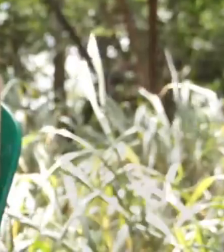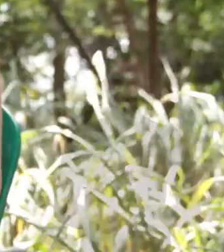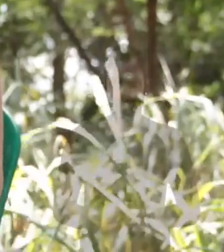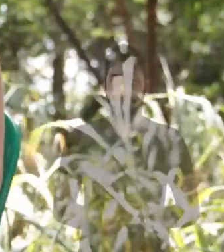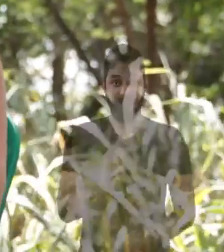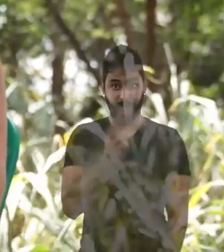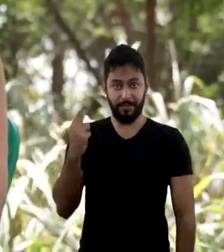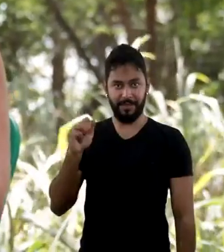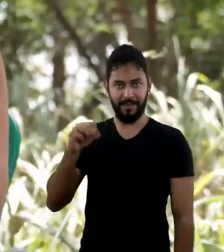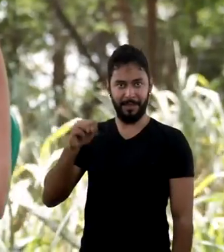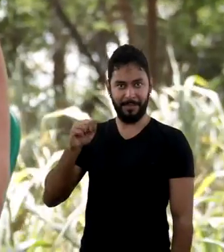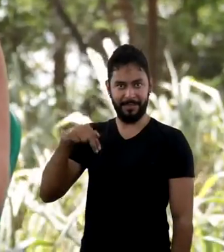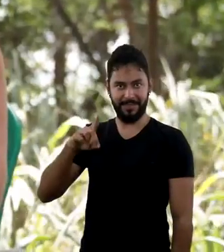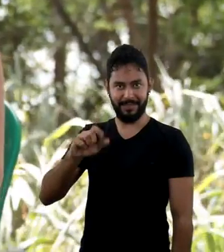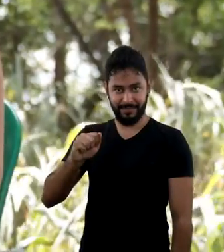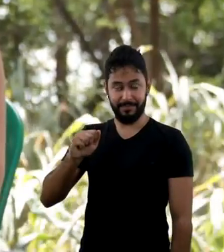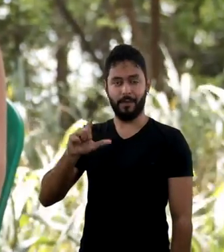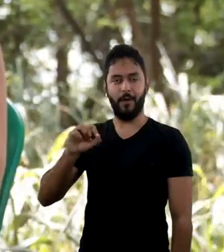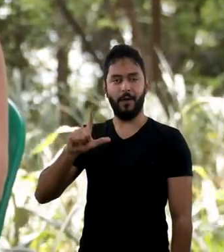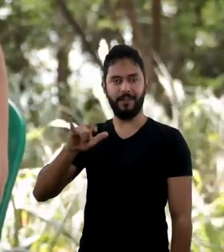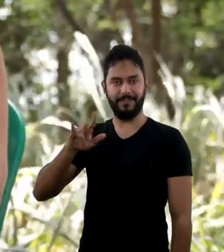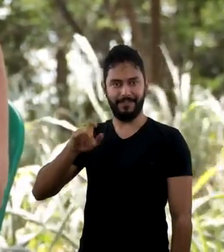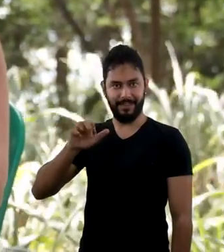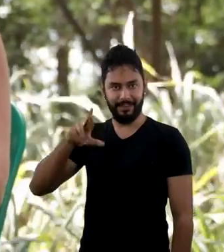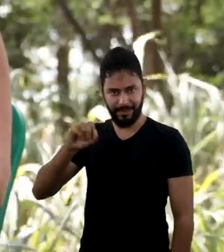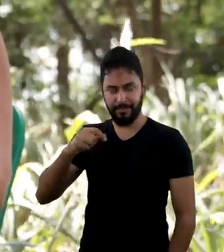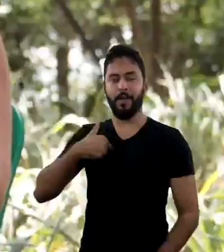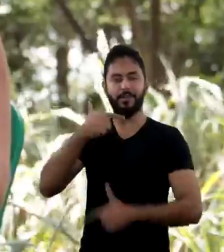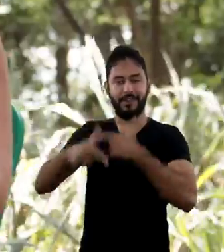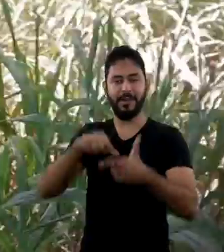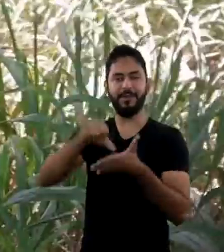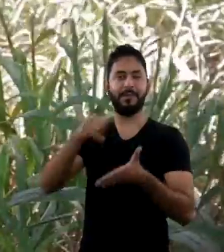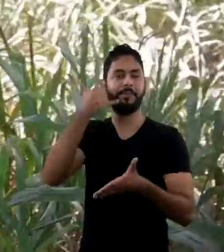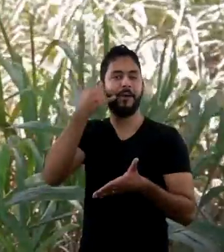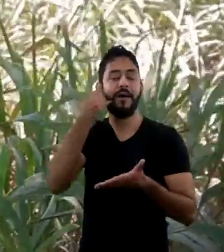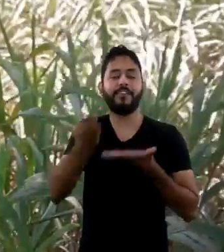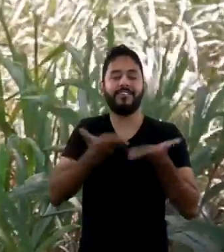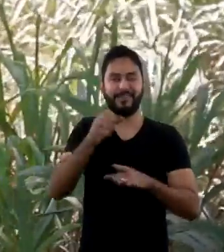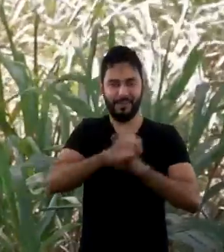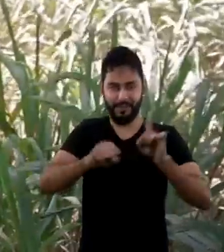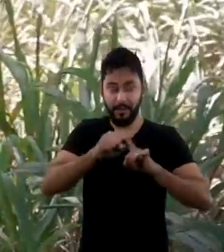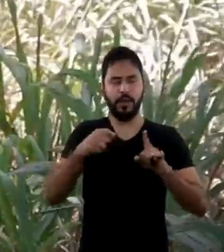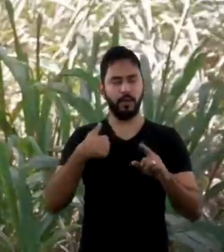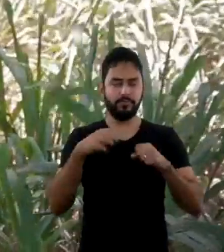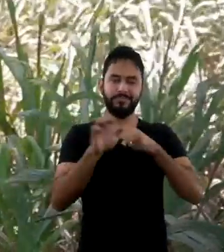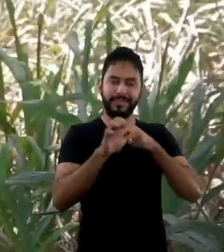nome é Amanda, Amanda Oliveira. Eu sou assistente social do Campus Palmares. Também sou especialista em